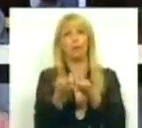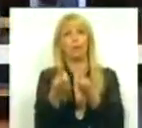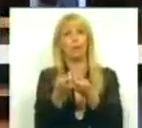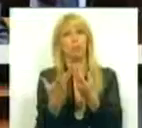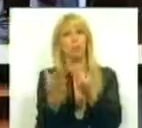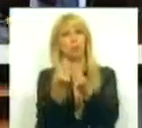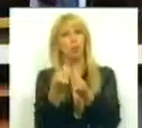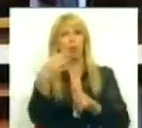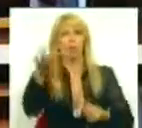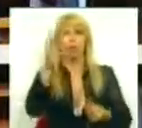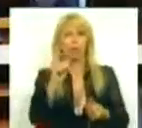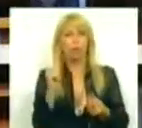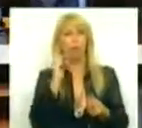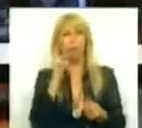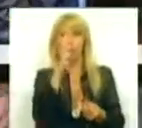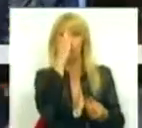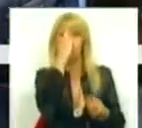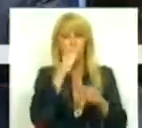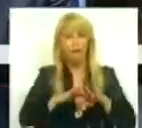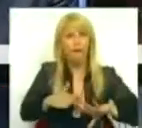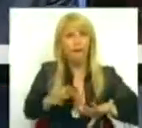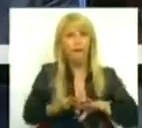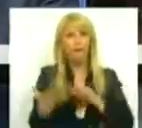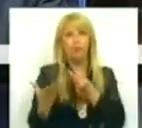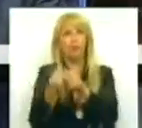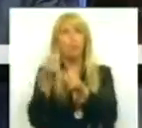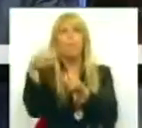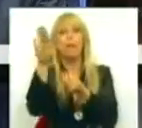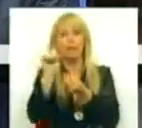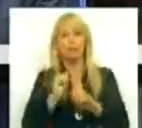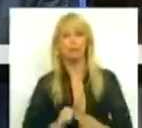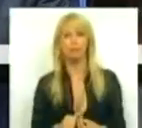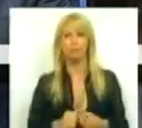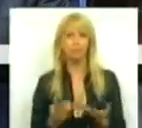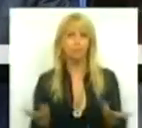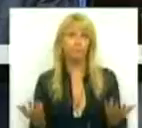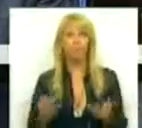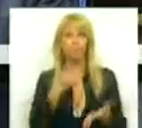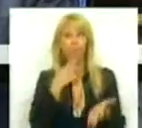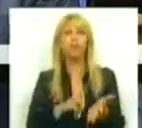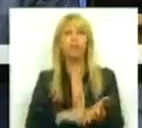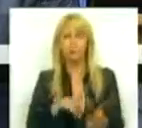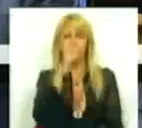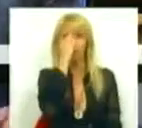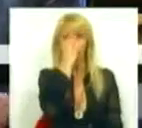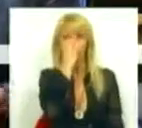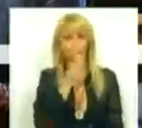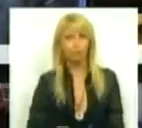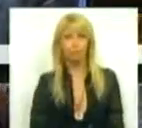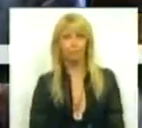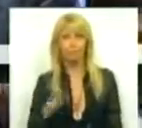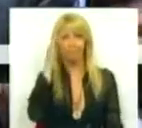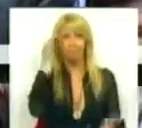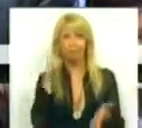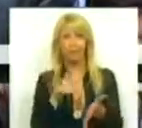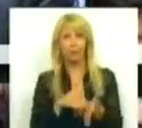Partido Socialista, um esforço mais acrescido de aproximação com o Partido Socialista. E a verdade é que desse esforço não resultou uma